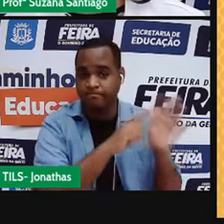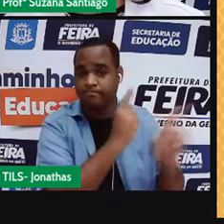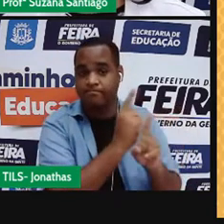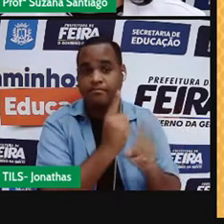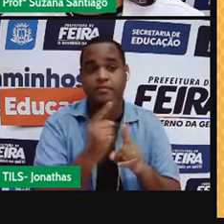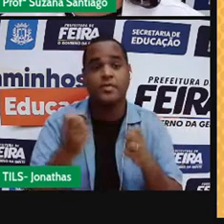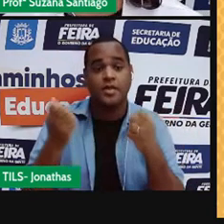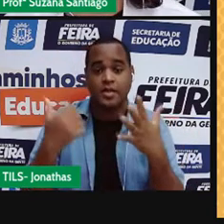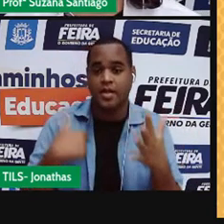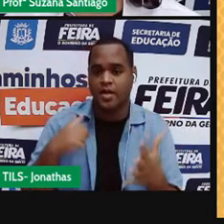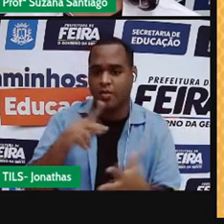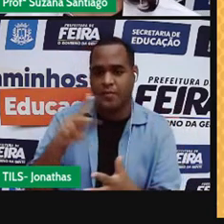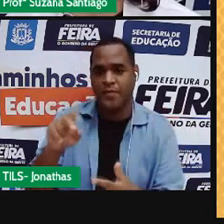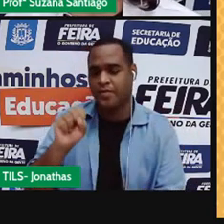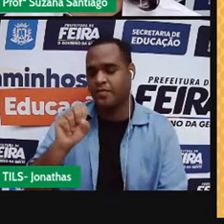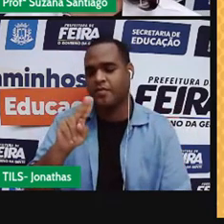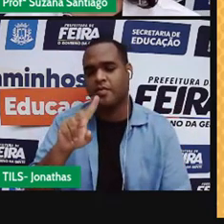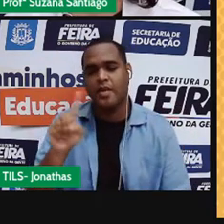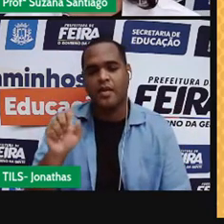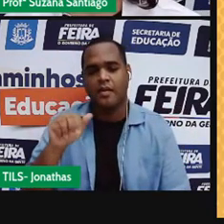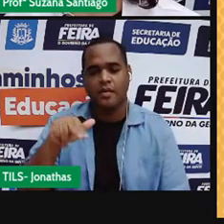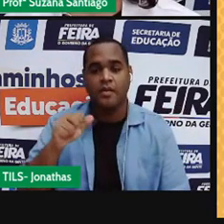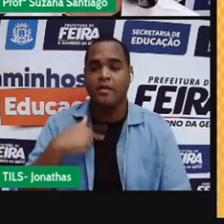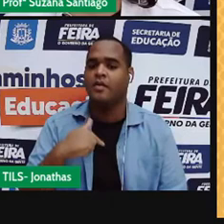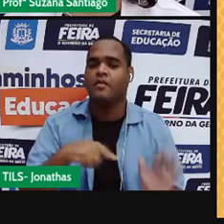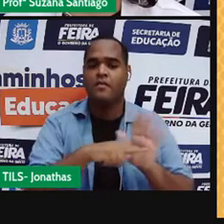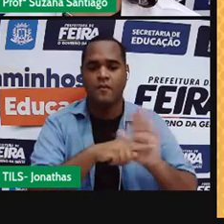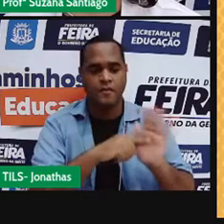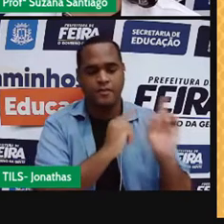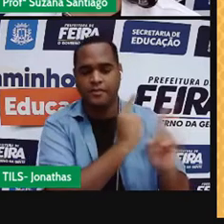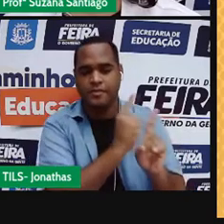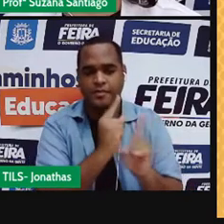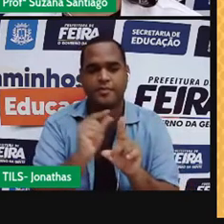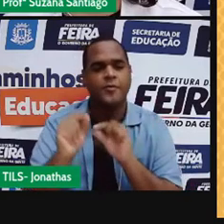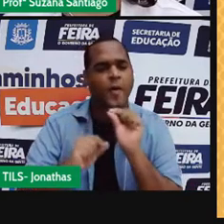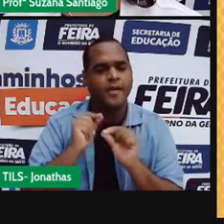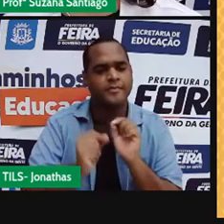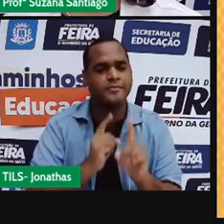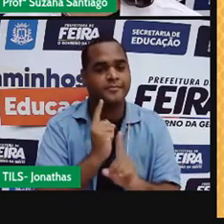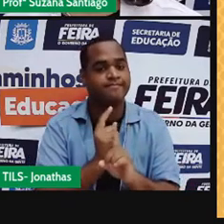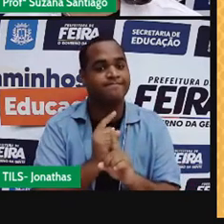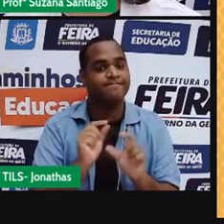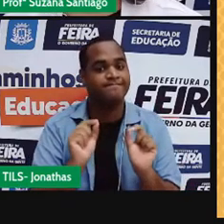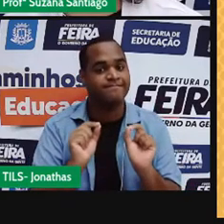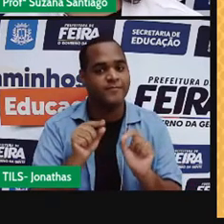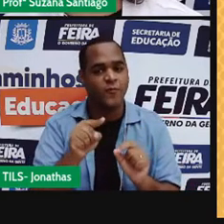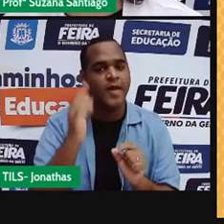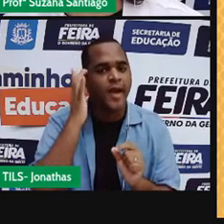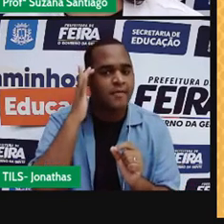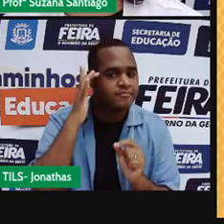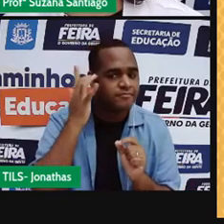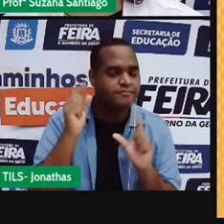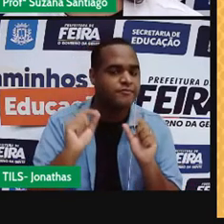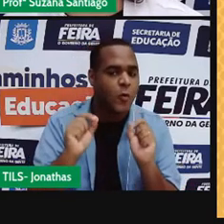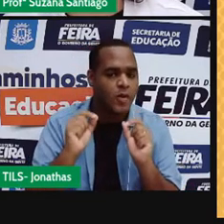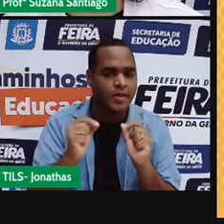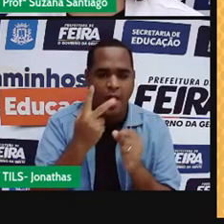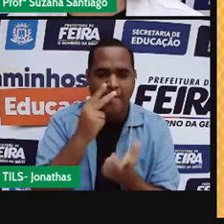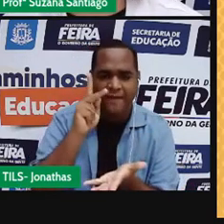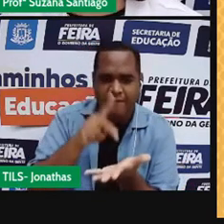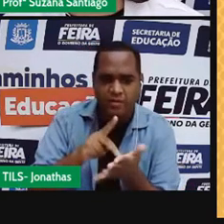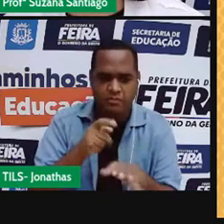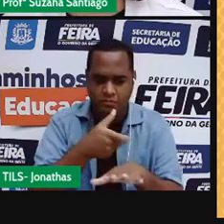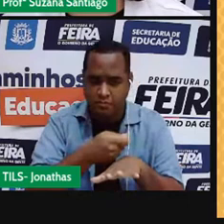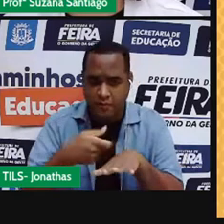né, eu e Prof. Suzana, a gente fez essa pesquisa. O que será que a gente achou, Suzana? E aí, vocês acham o quê? É fato ou é